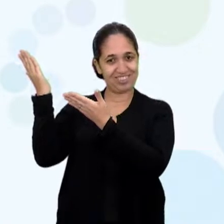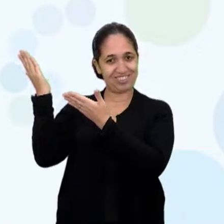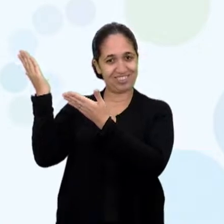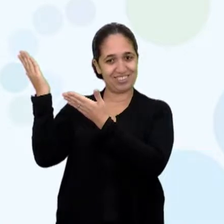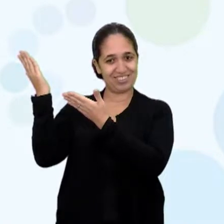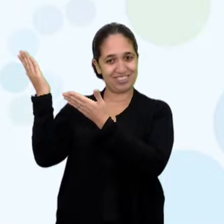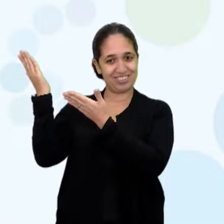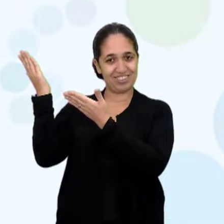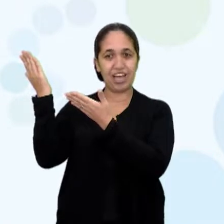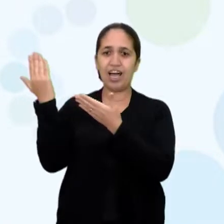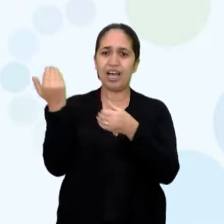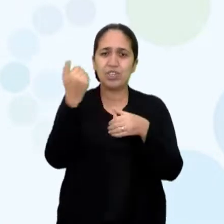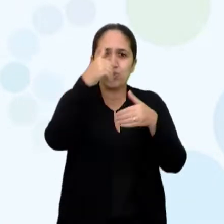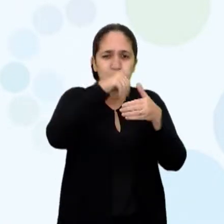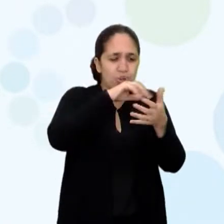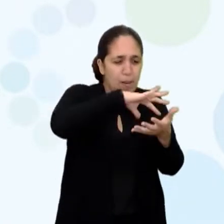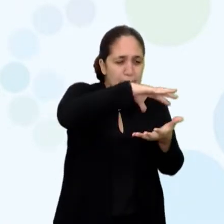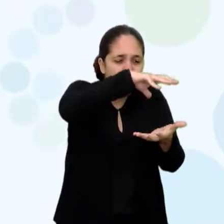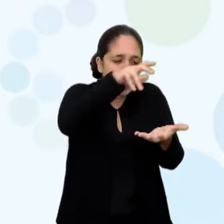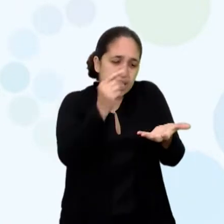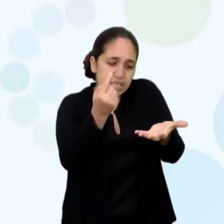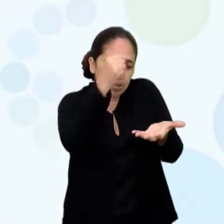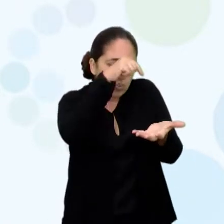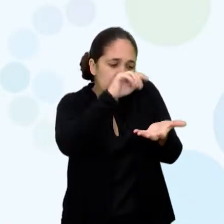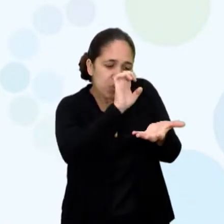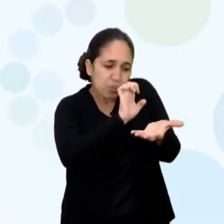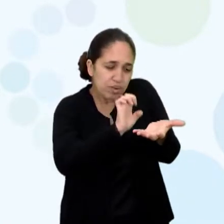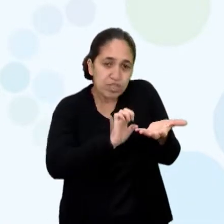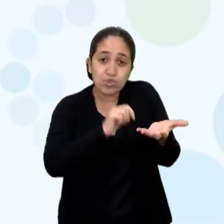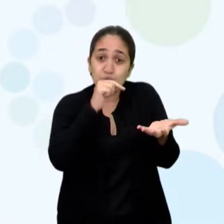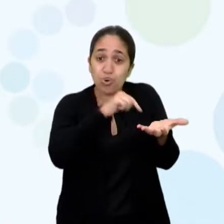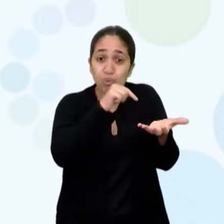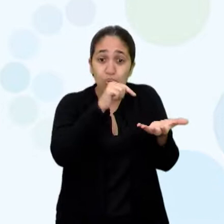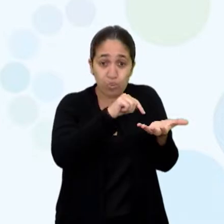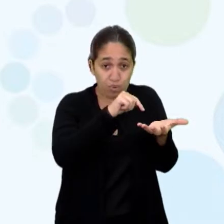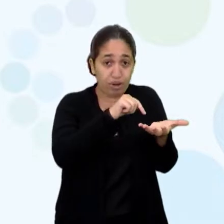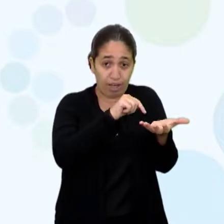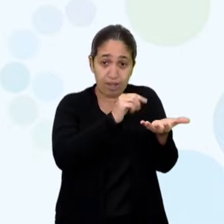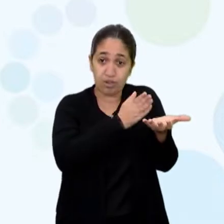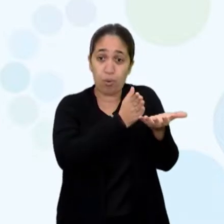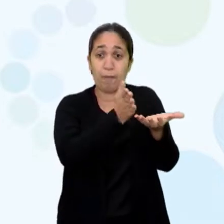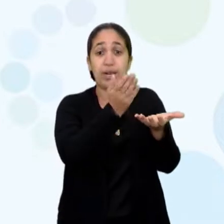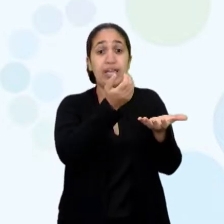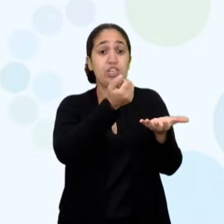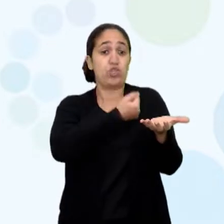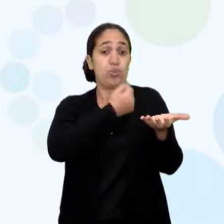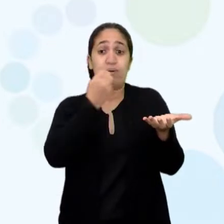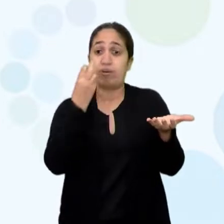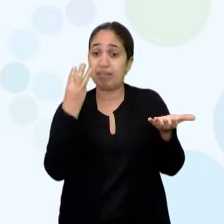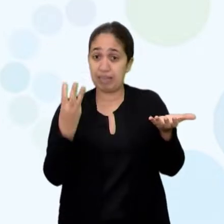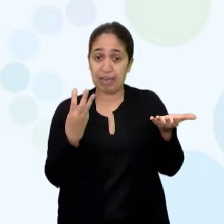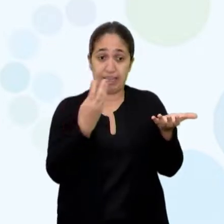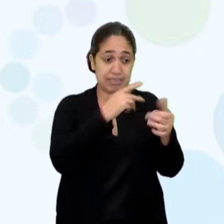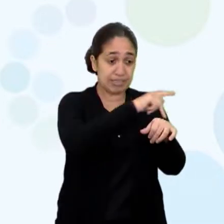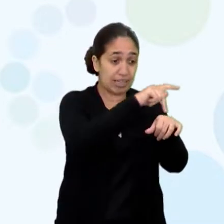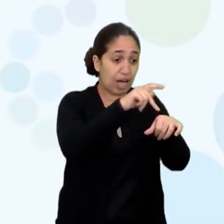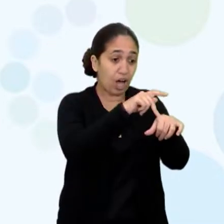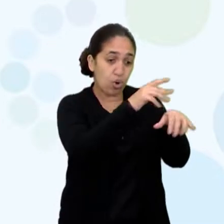né, a estrutura interna do planeta, né? Aí o componente curricular é o componente número 3, das rochas ao